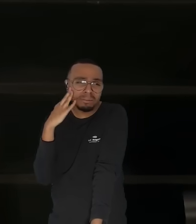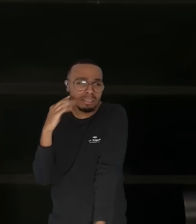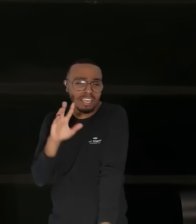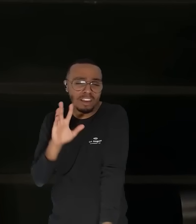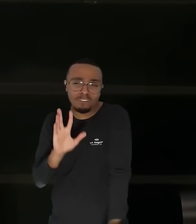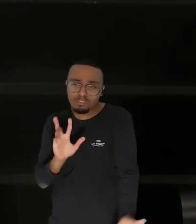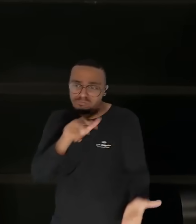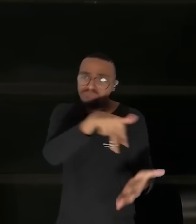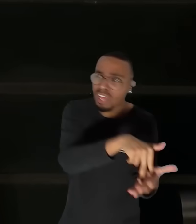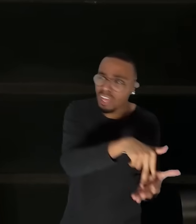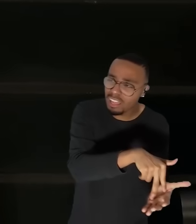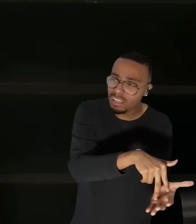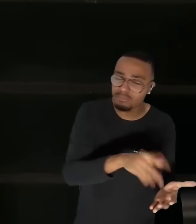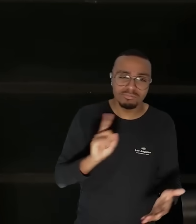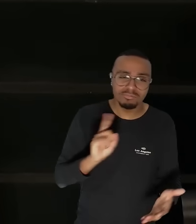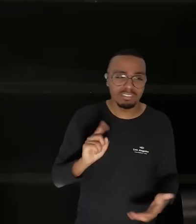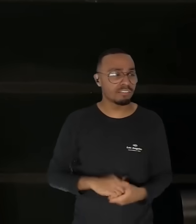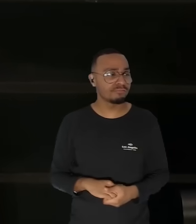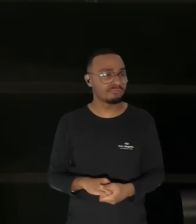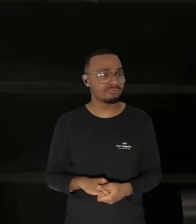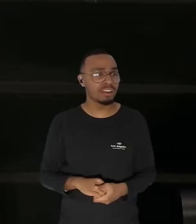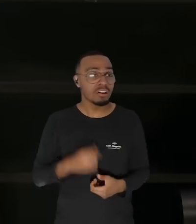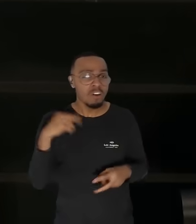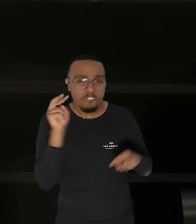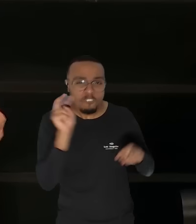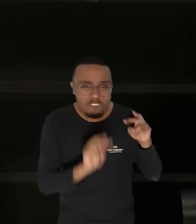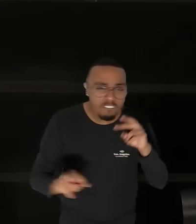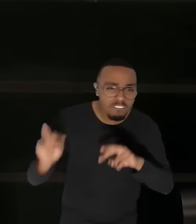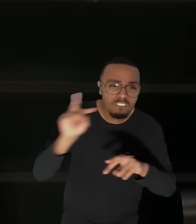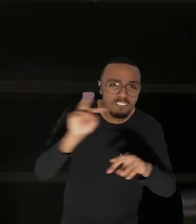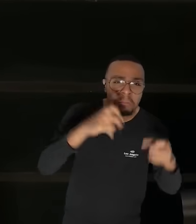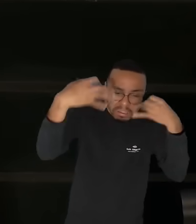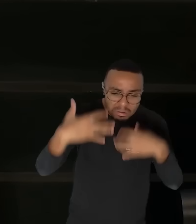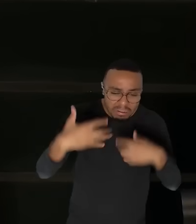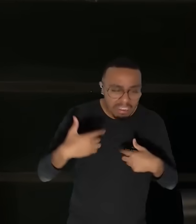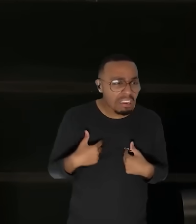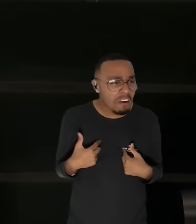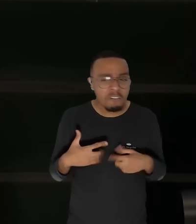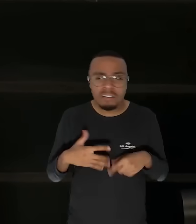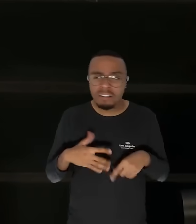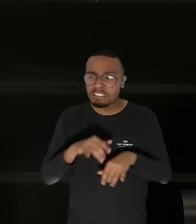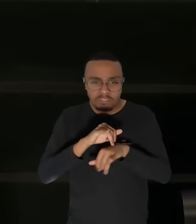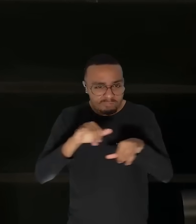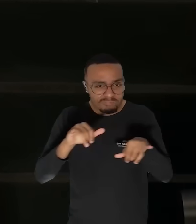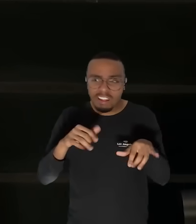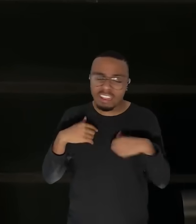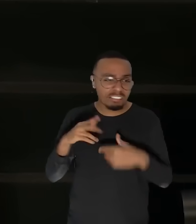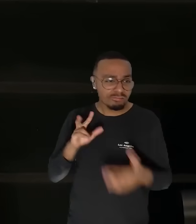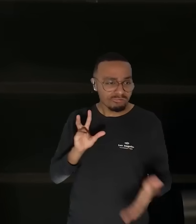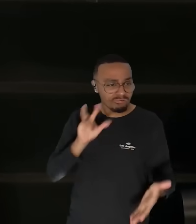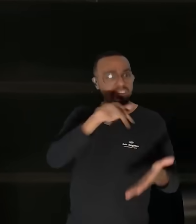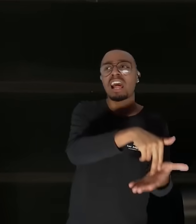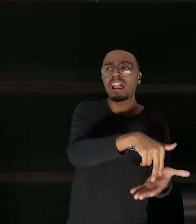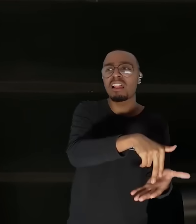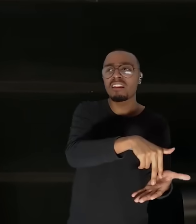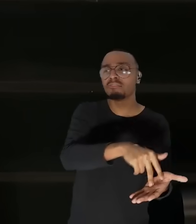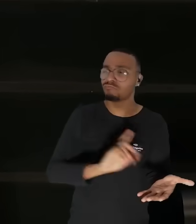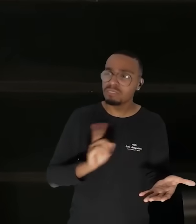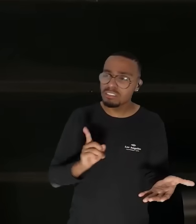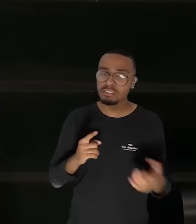vejo diz que eu vou chegar do outro lado? Não. O momento? Não. Mas ele disse. Escute